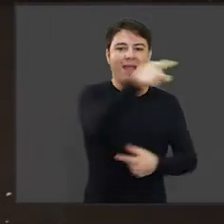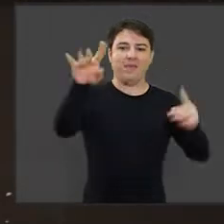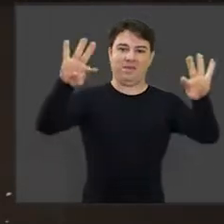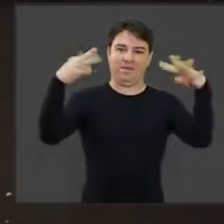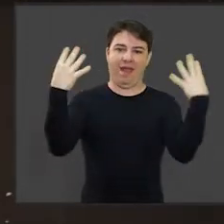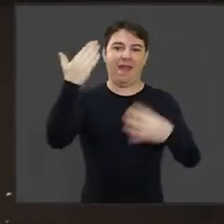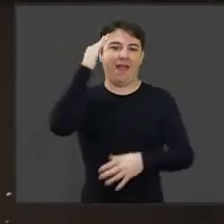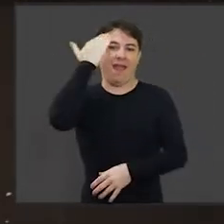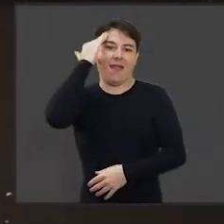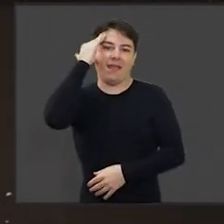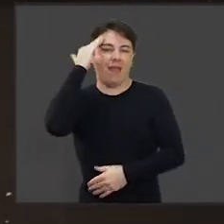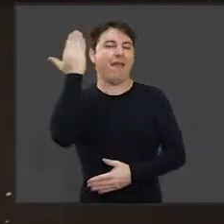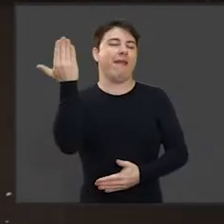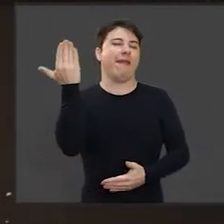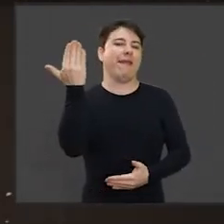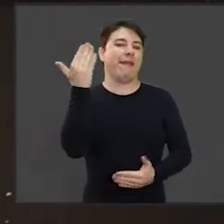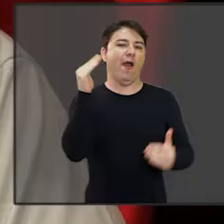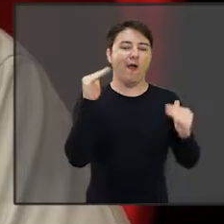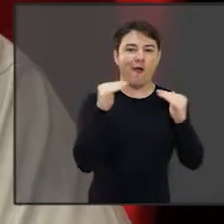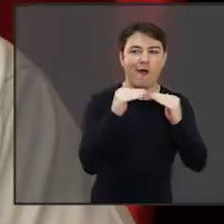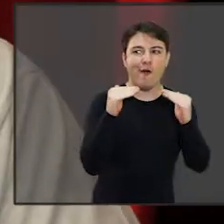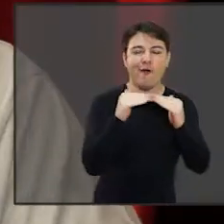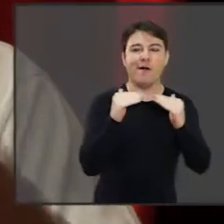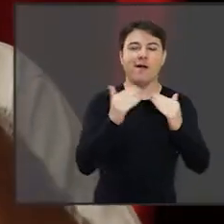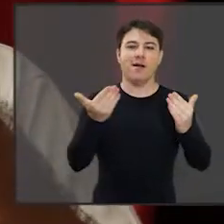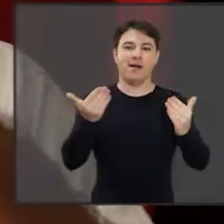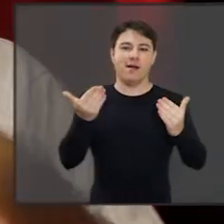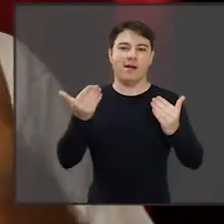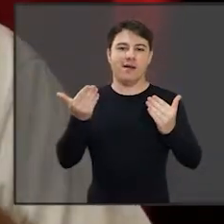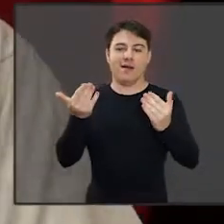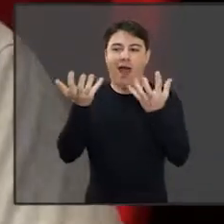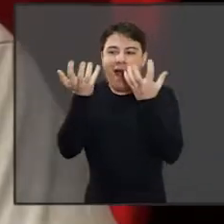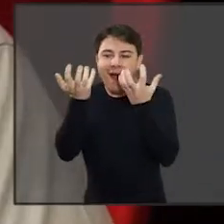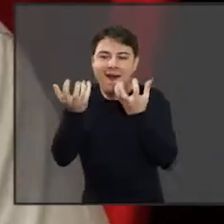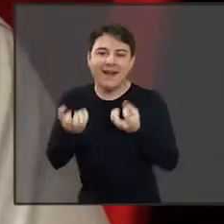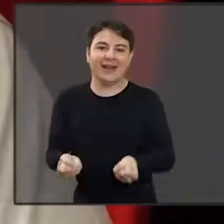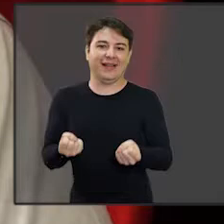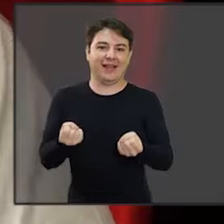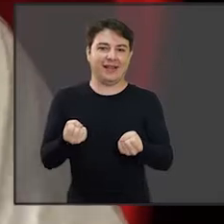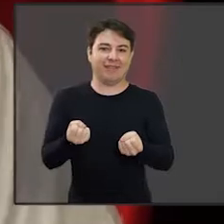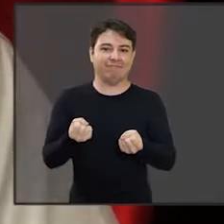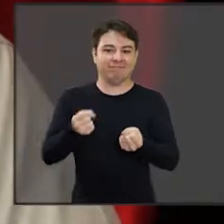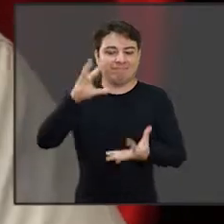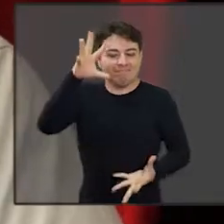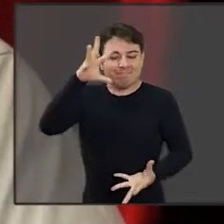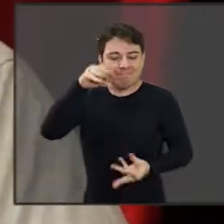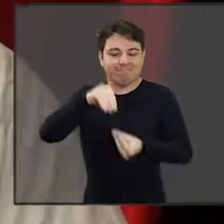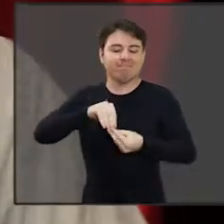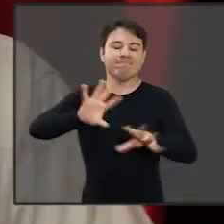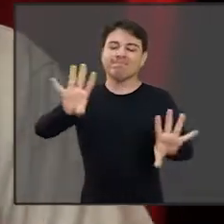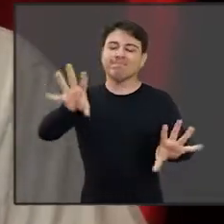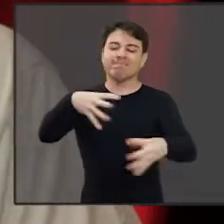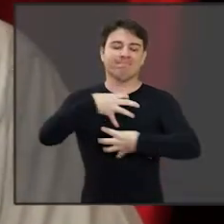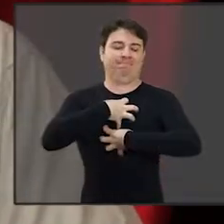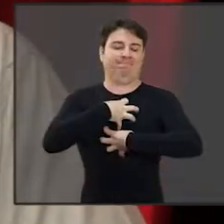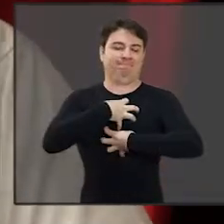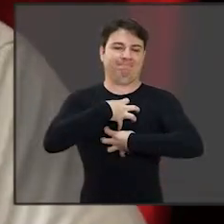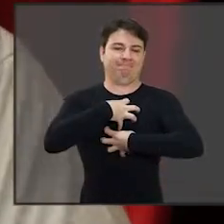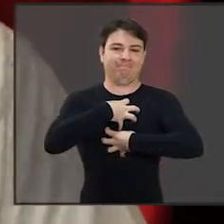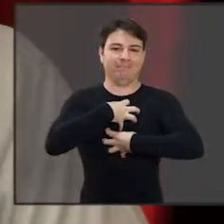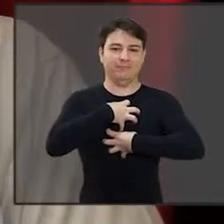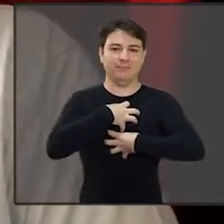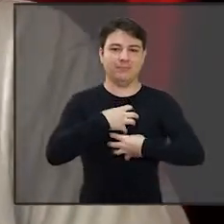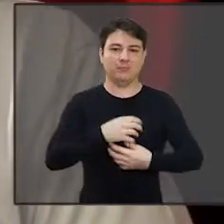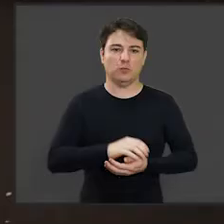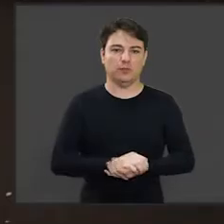maneiras, podem clarear para as pessoas, podem ressoar nas pessoas de maneira que elas não encontrariam